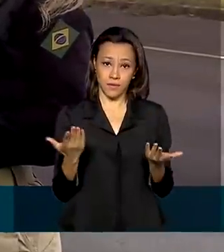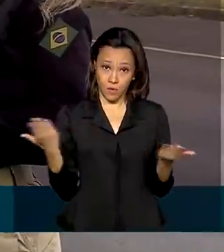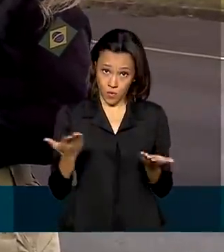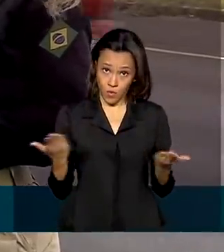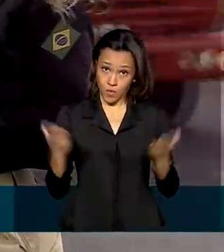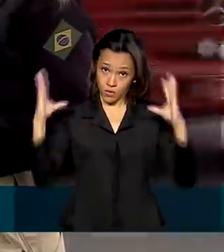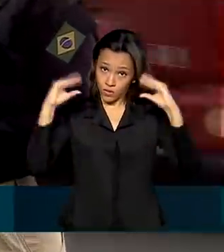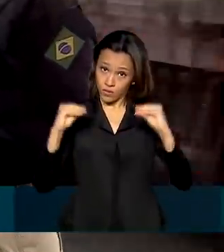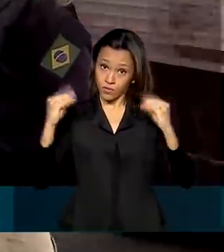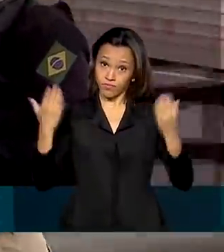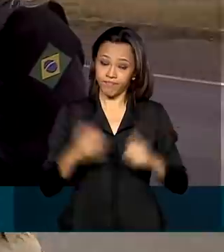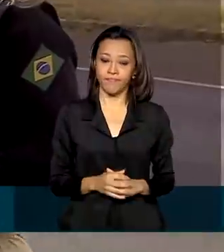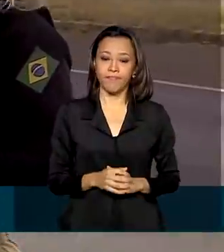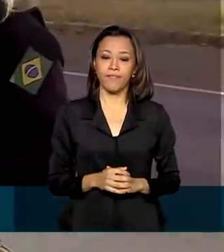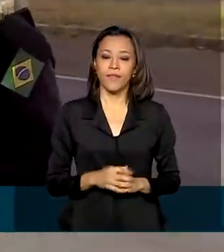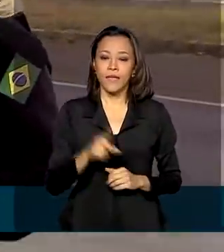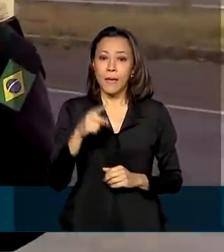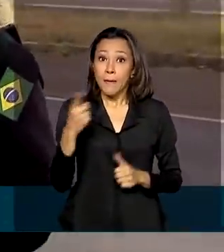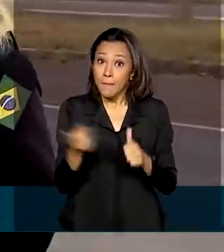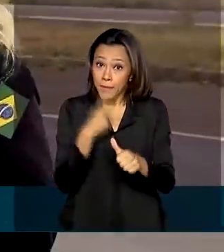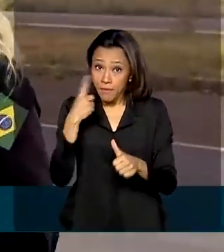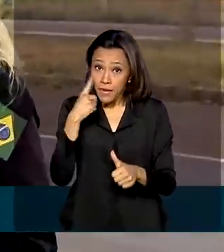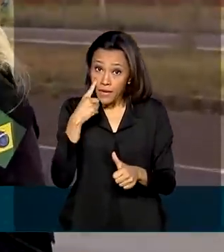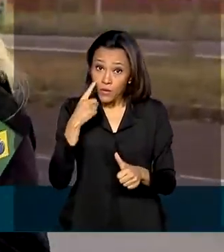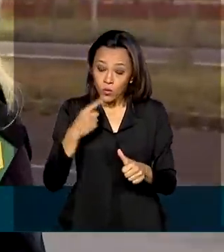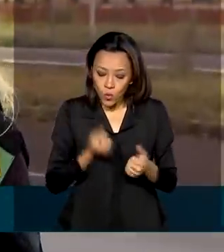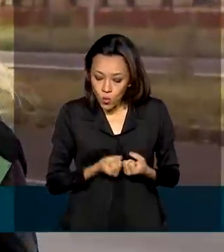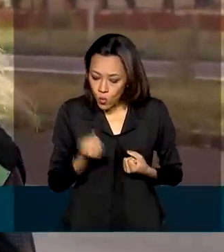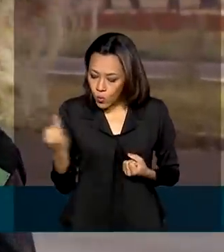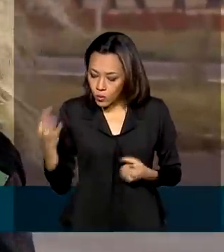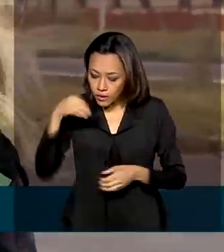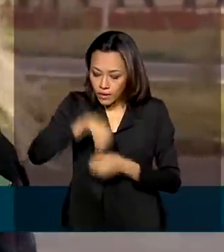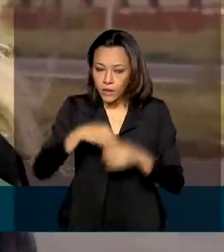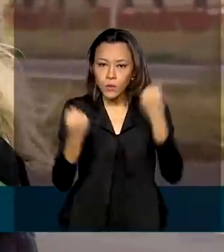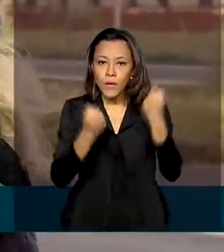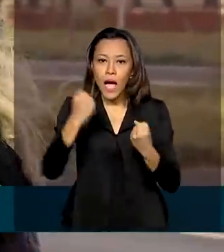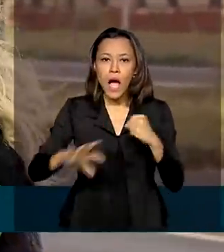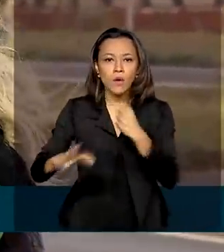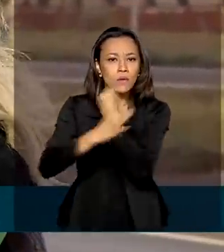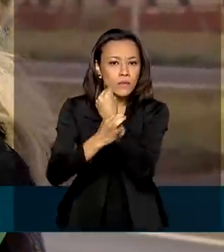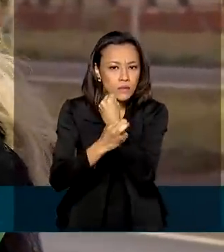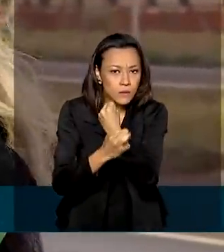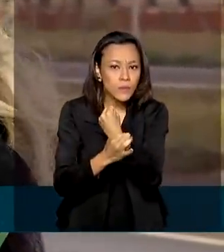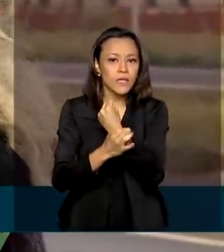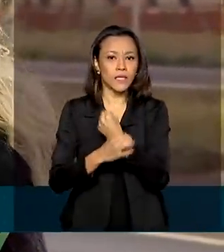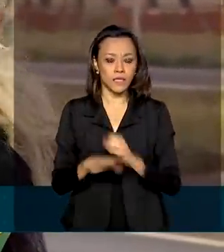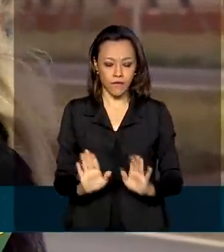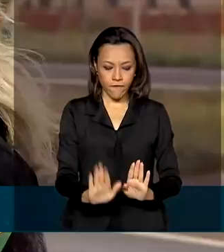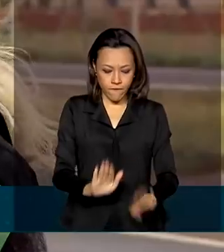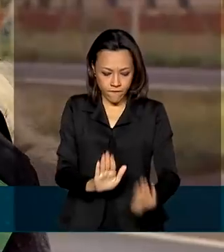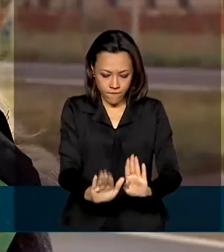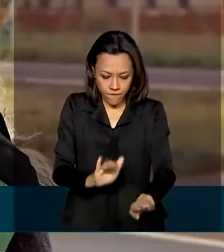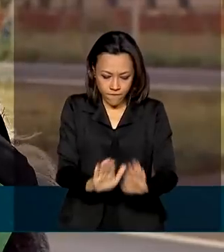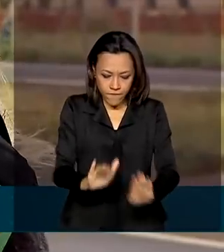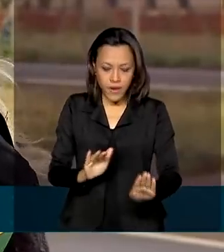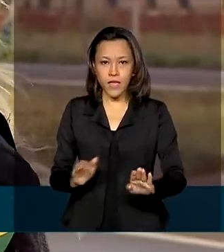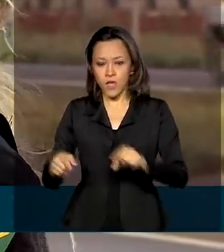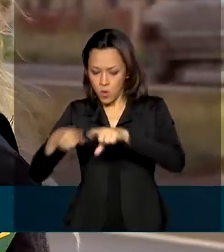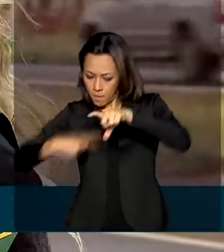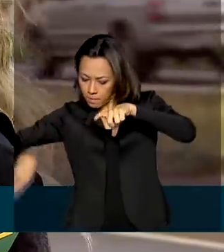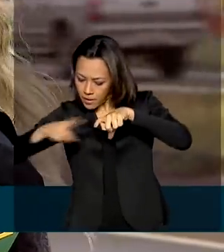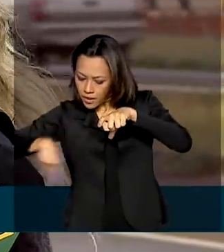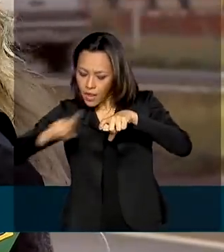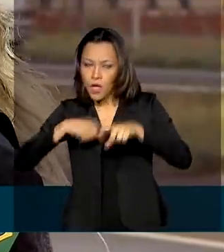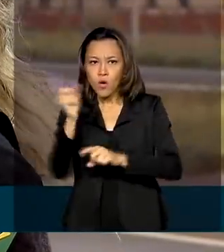dia? Primeiro, verificar os itens de segurança, né? Sistema de segurança de freios, de pneus, limpador do